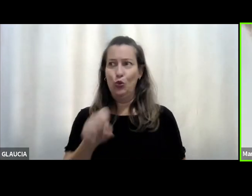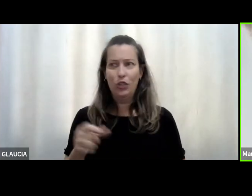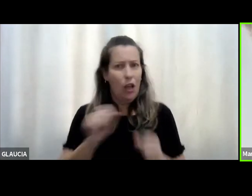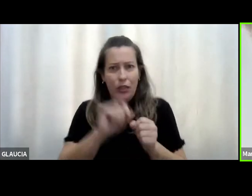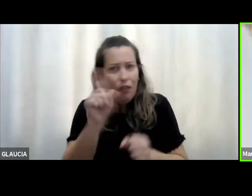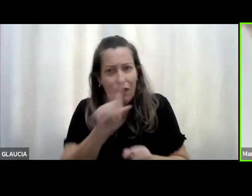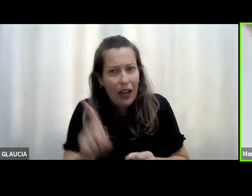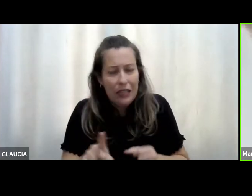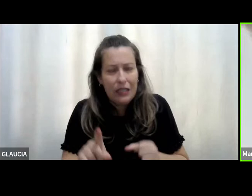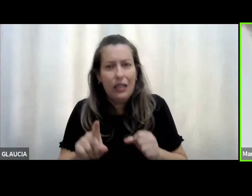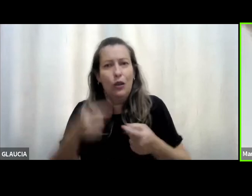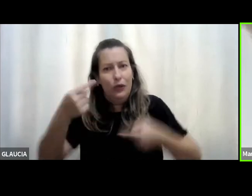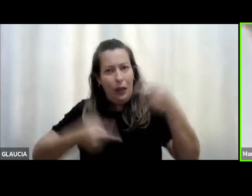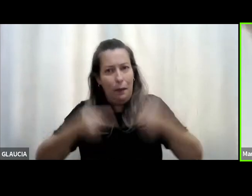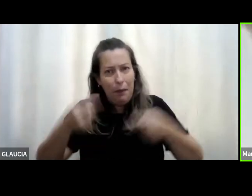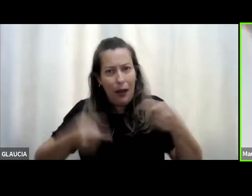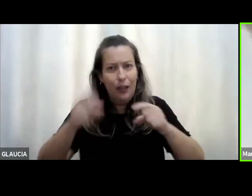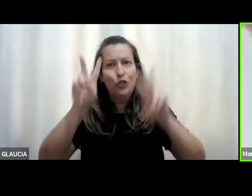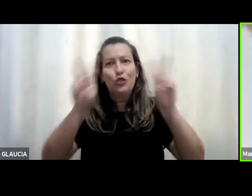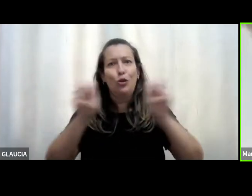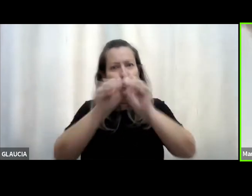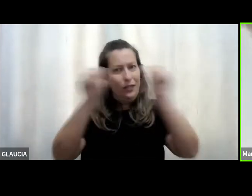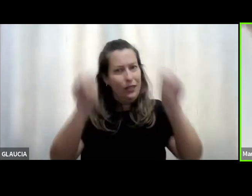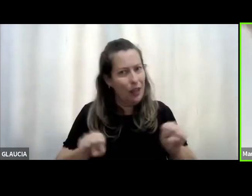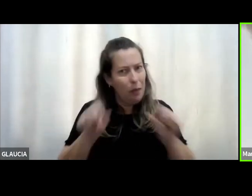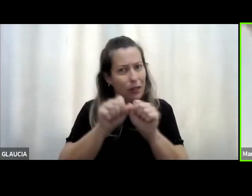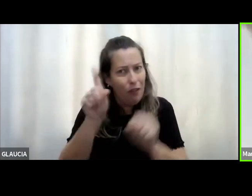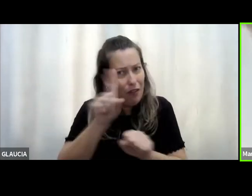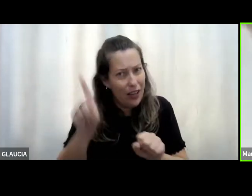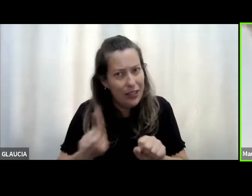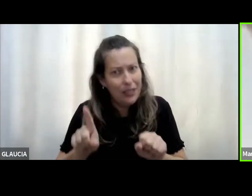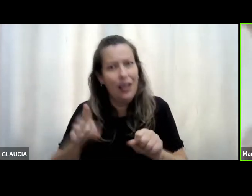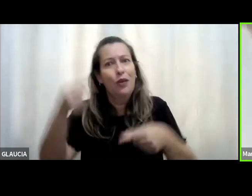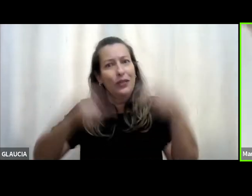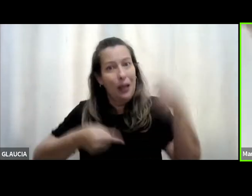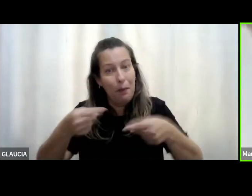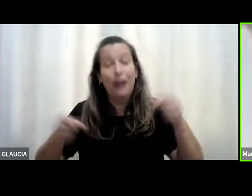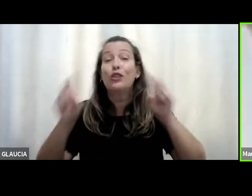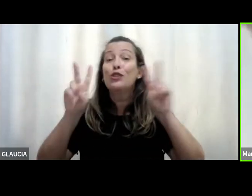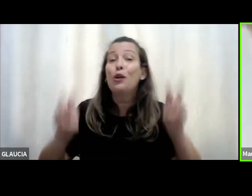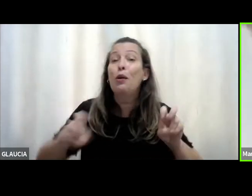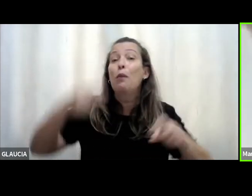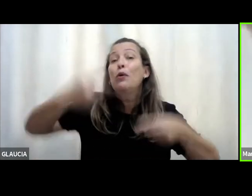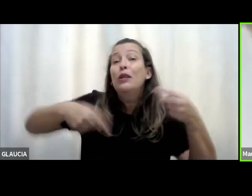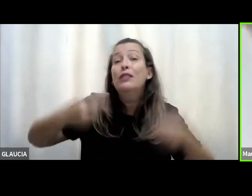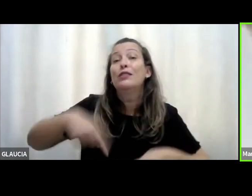debate sobre a política pública, né? Esse é o grande desafio. E, mais uma vez, é por isso que